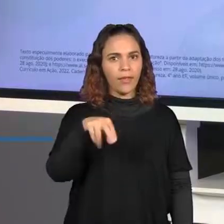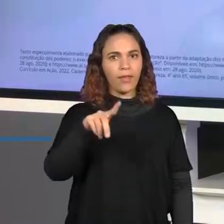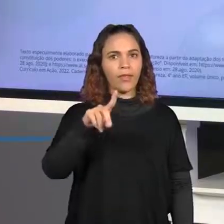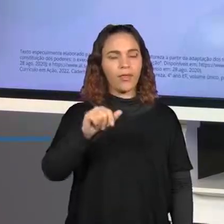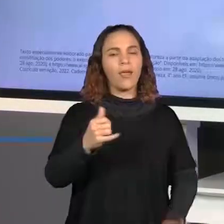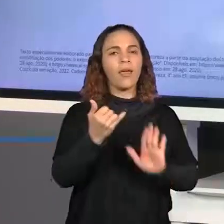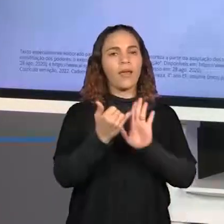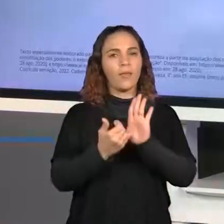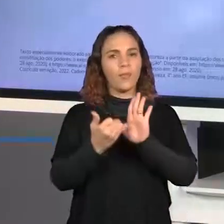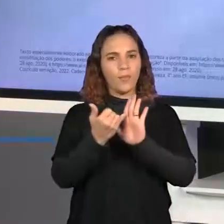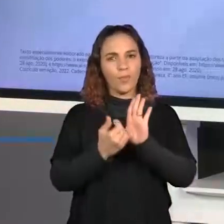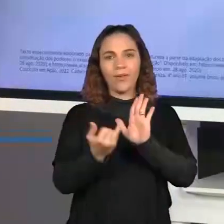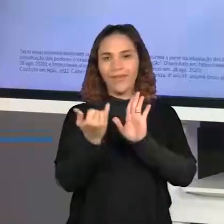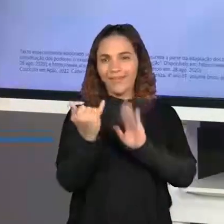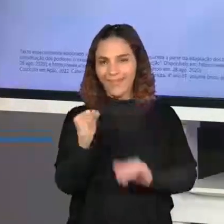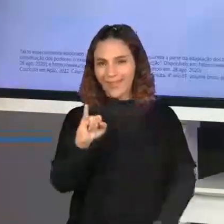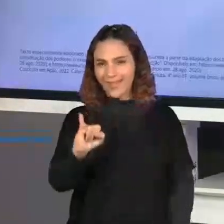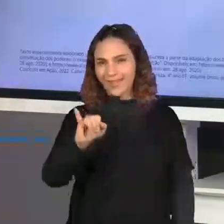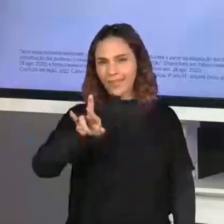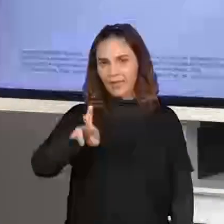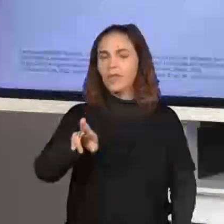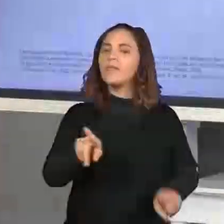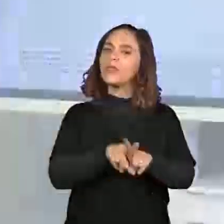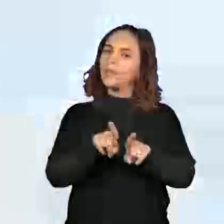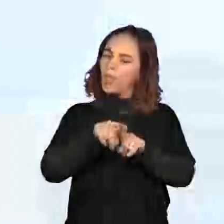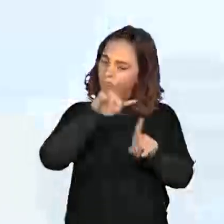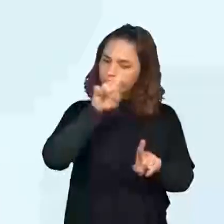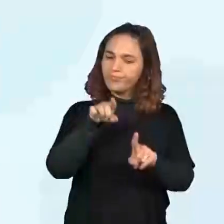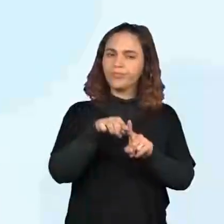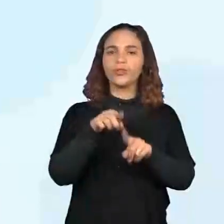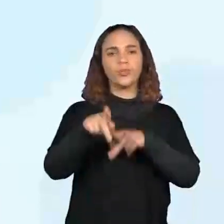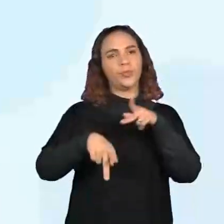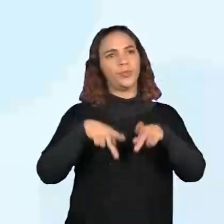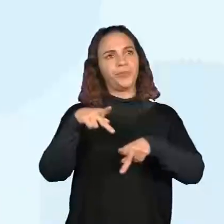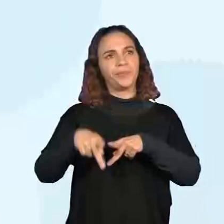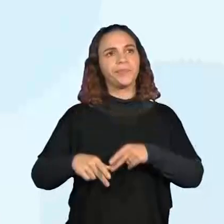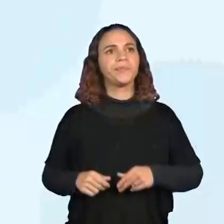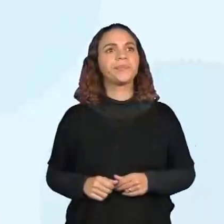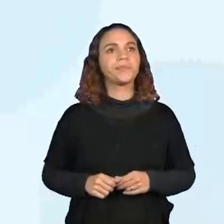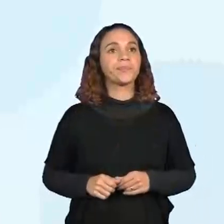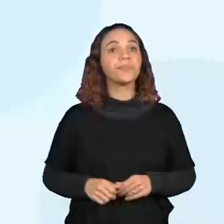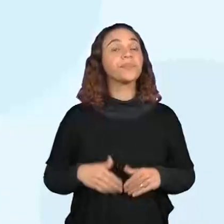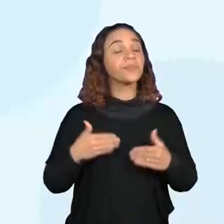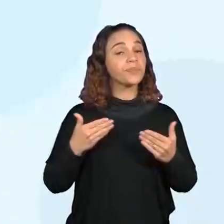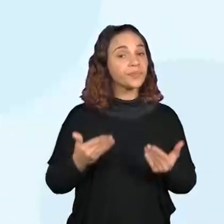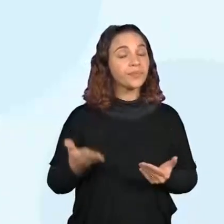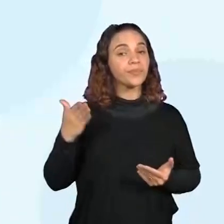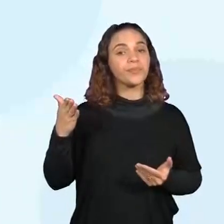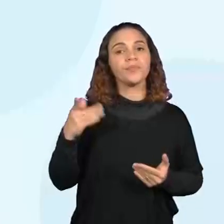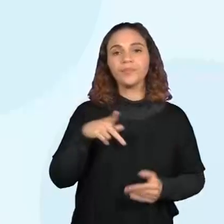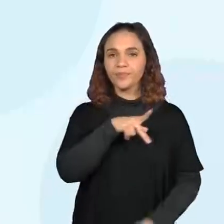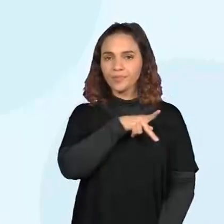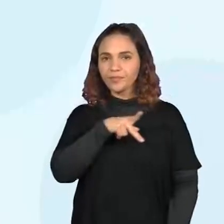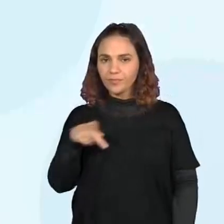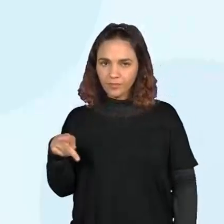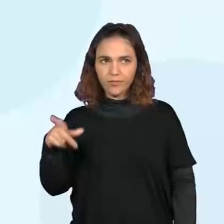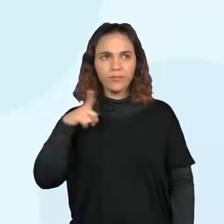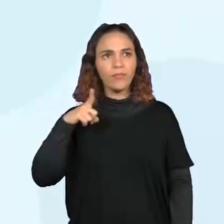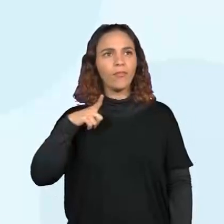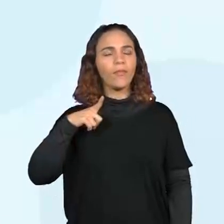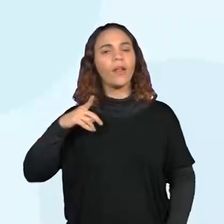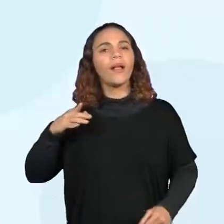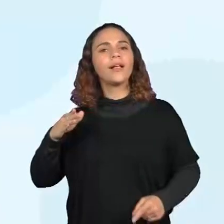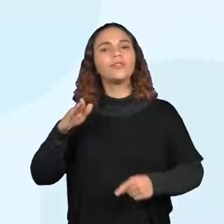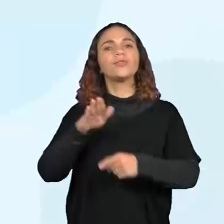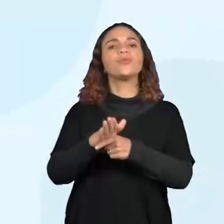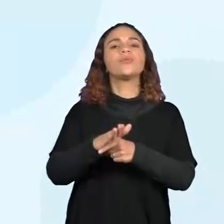isso, hein, pessoal? Tem mais coisas aqui pra gente. Olha só. Nessa tarefa, o presidente é auxiliado pelos